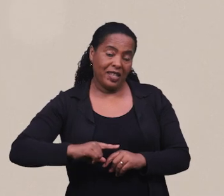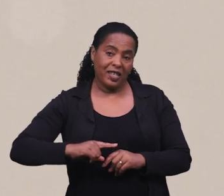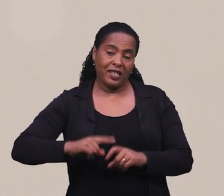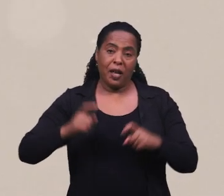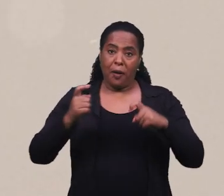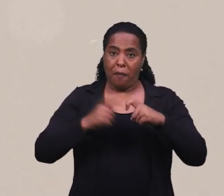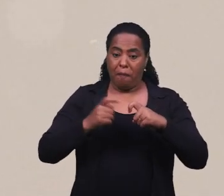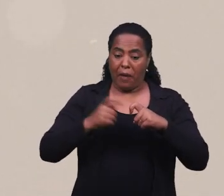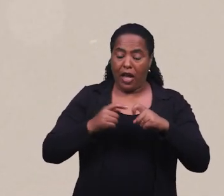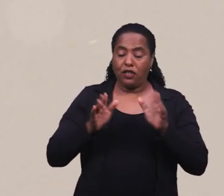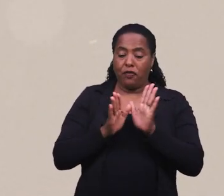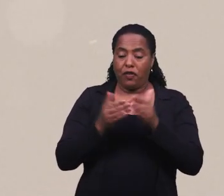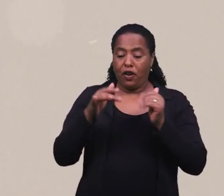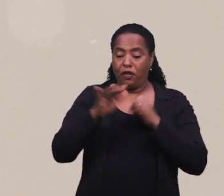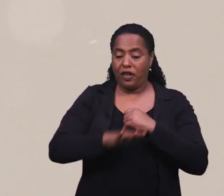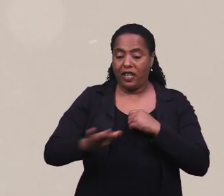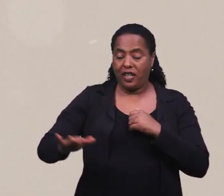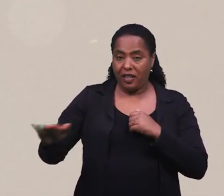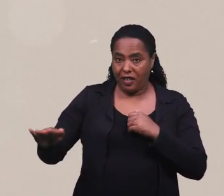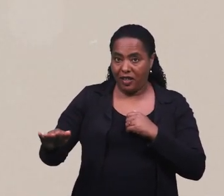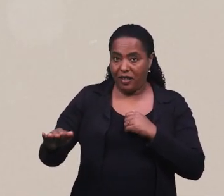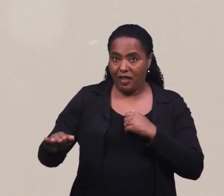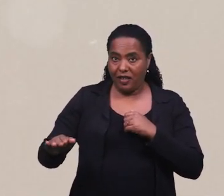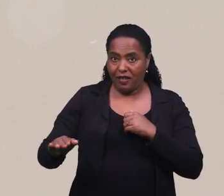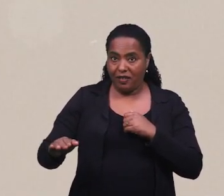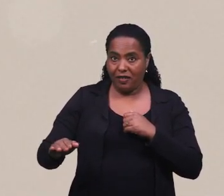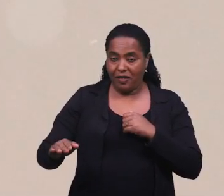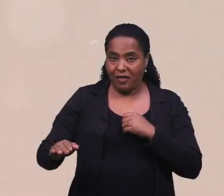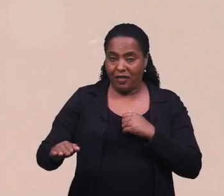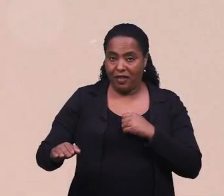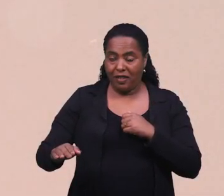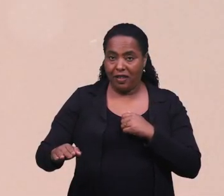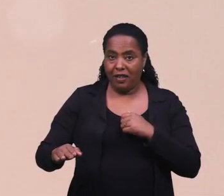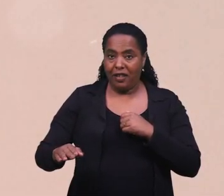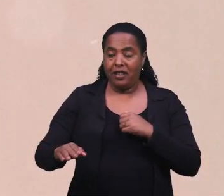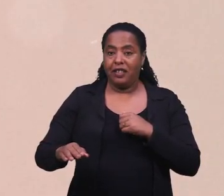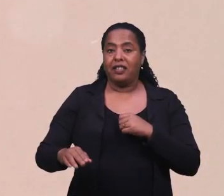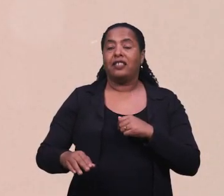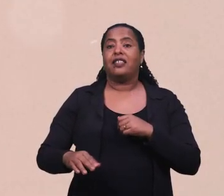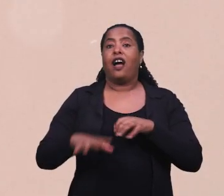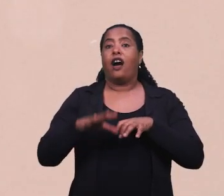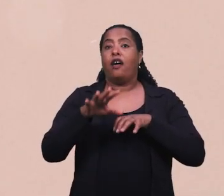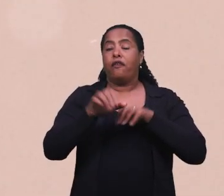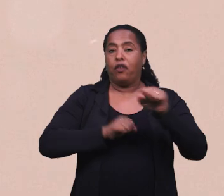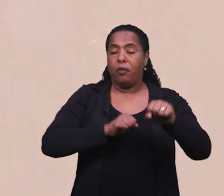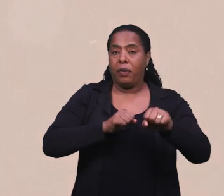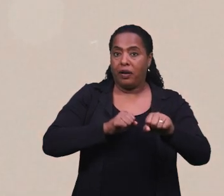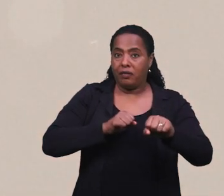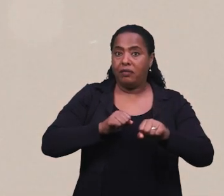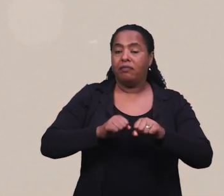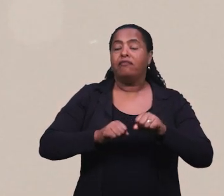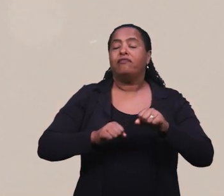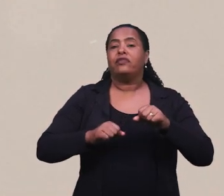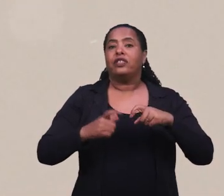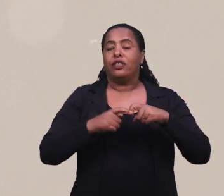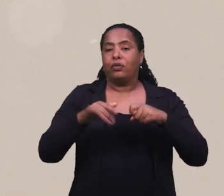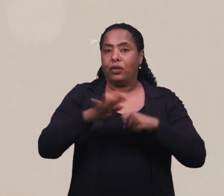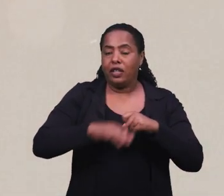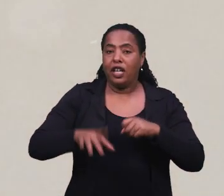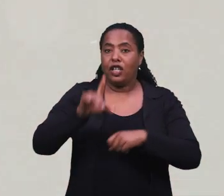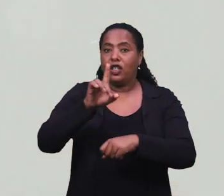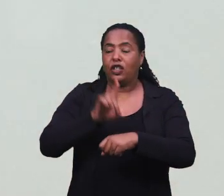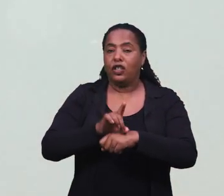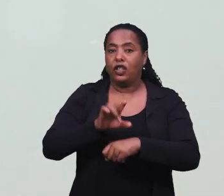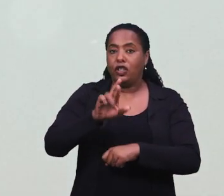ele usa um óculos. Então, isso tudo, ele deve ser perceptivo ao olhar. A uma vez que